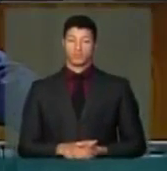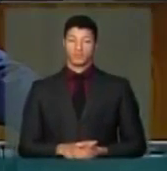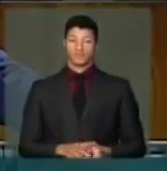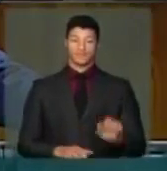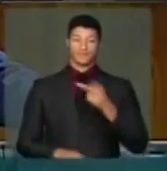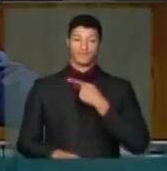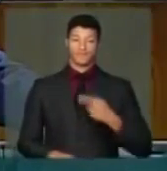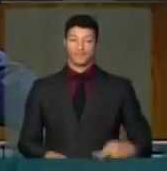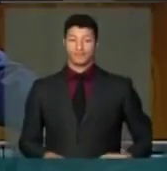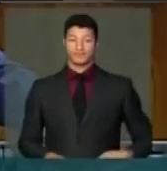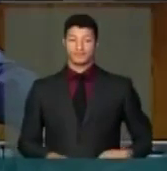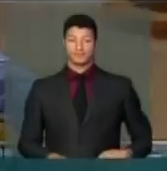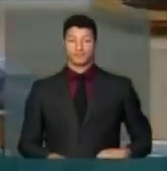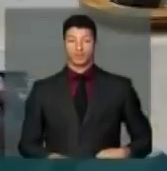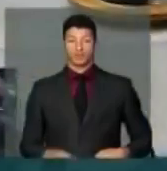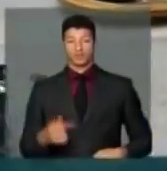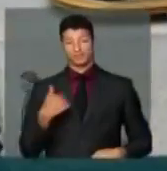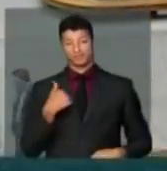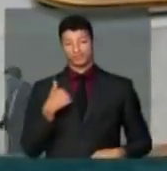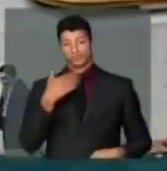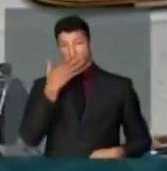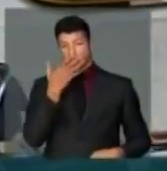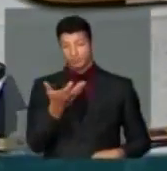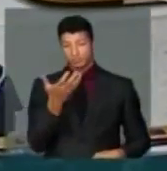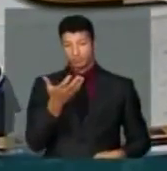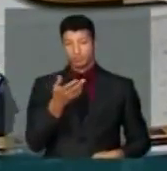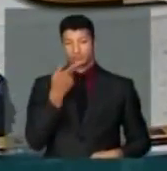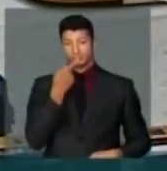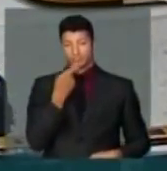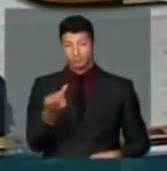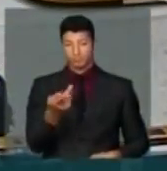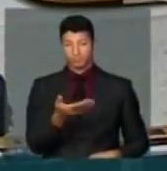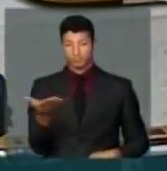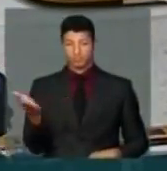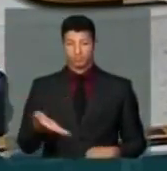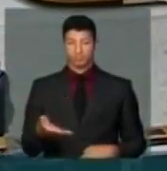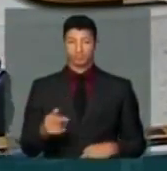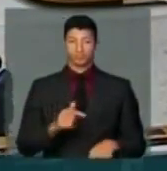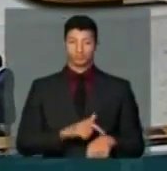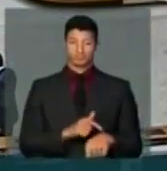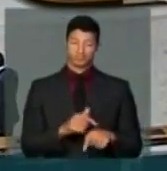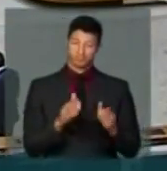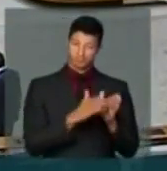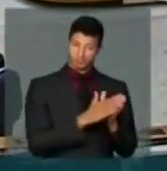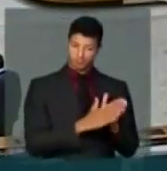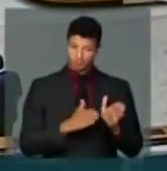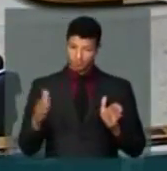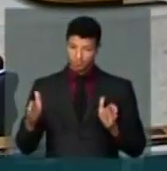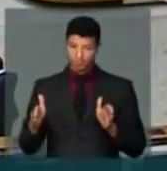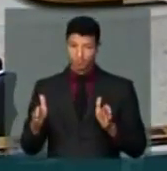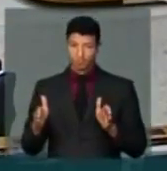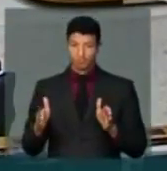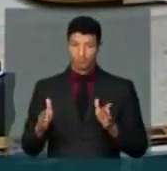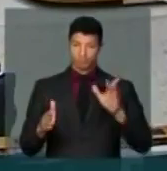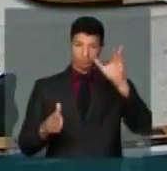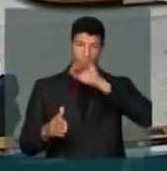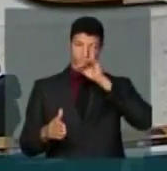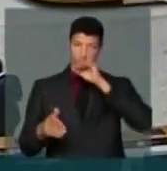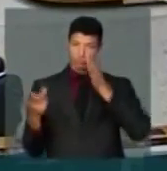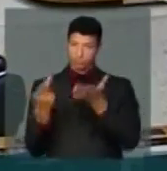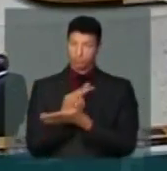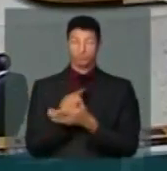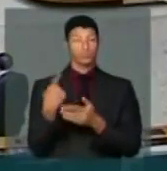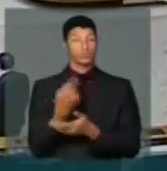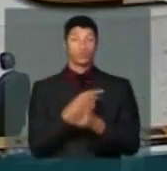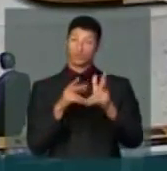Senhor presidente, quero dizer o momento histórico do domingo, onde